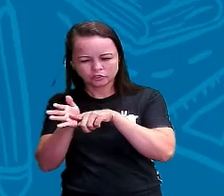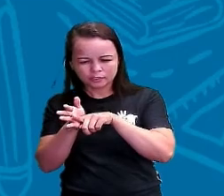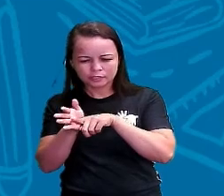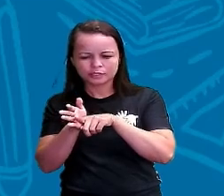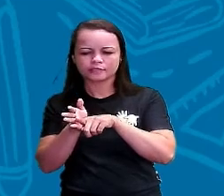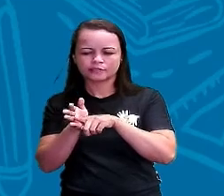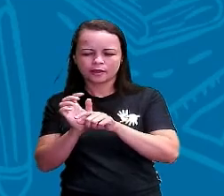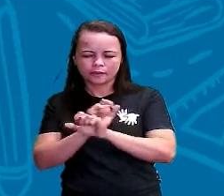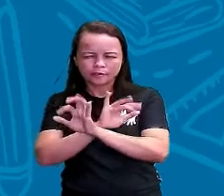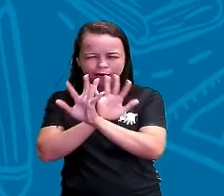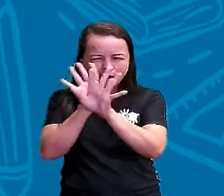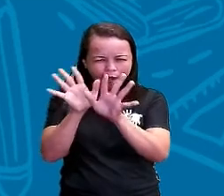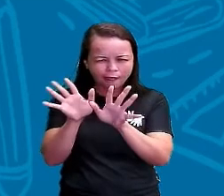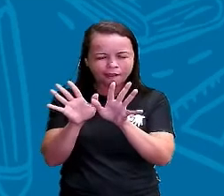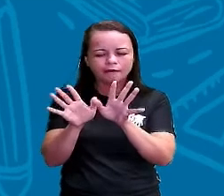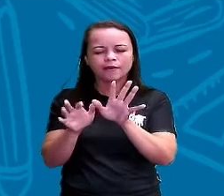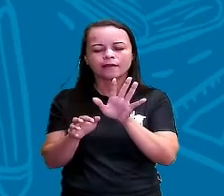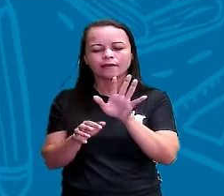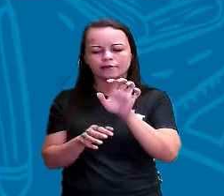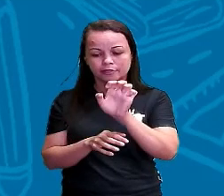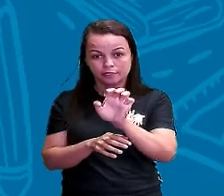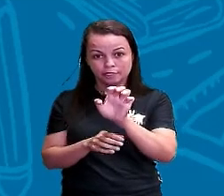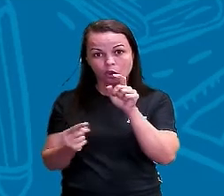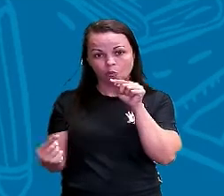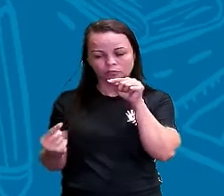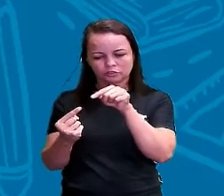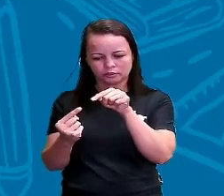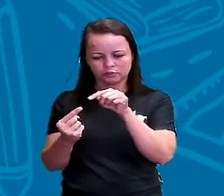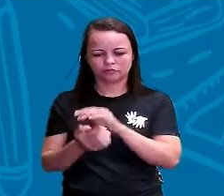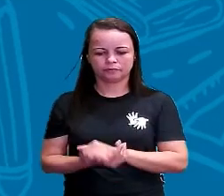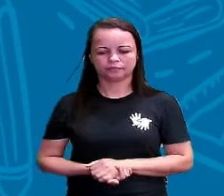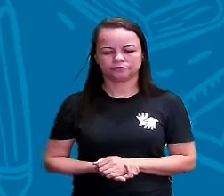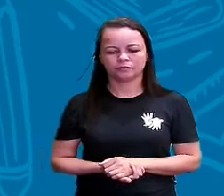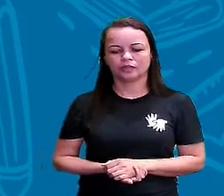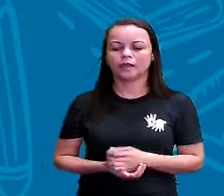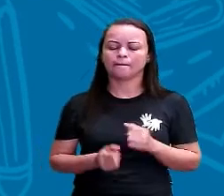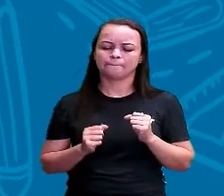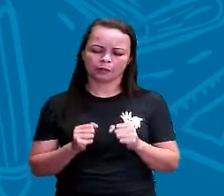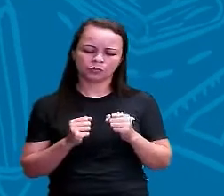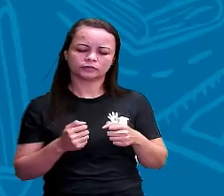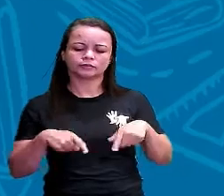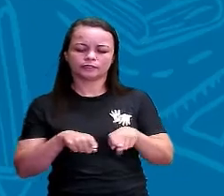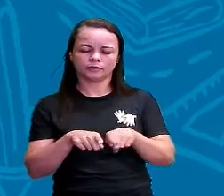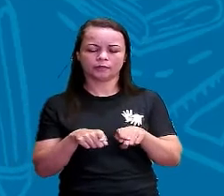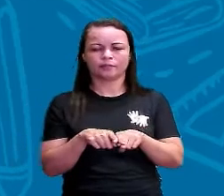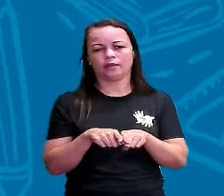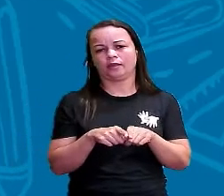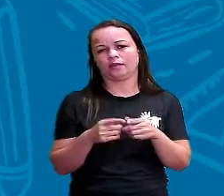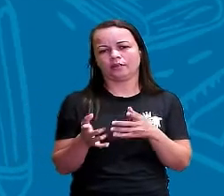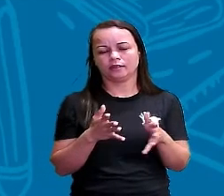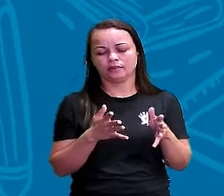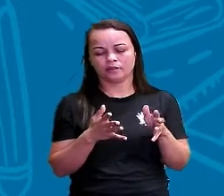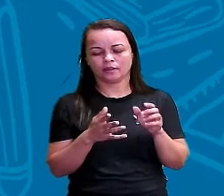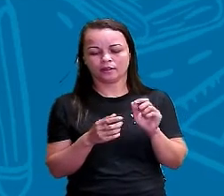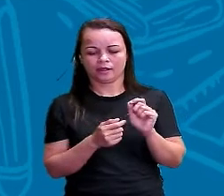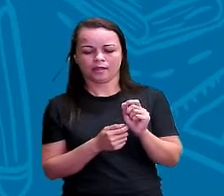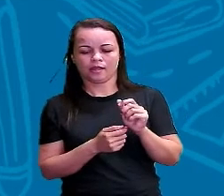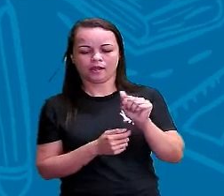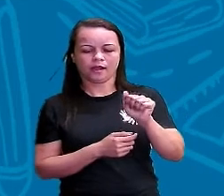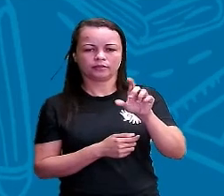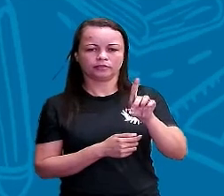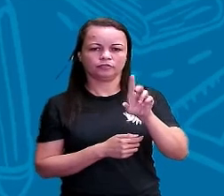pode ser também adversativa, ou seja, uma oposição, ó. Mas, porém,